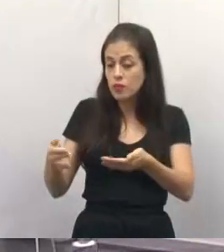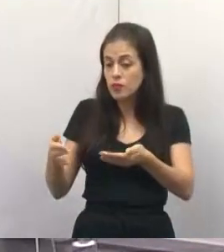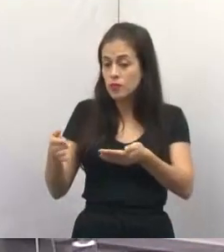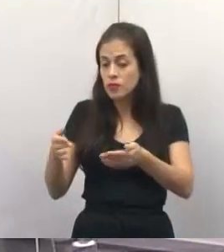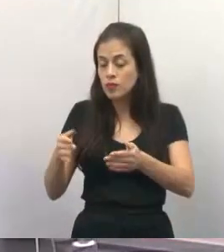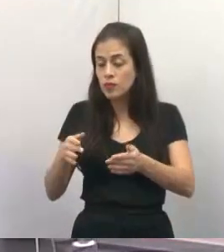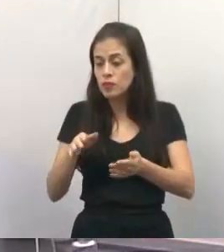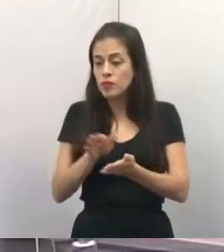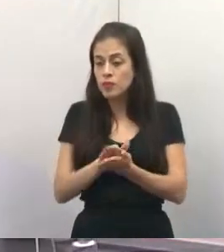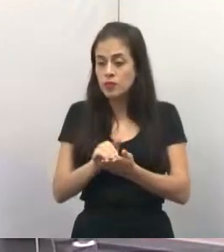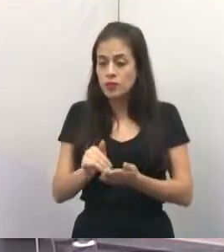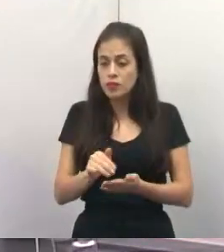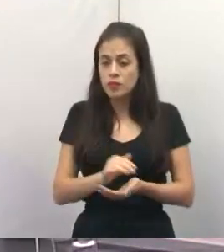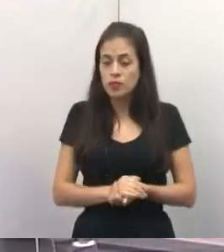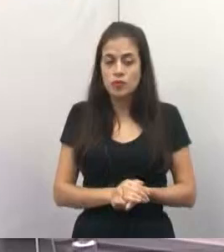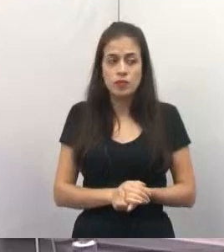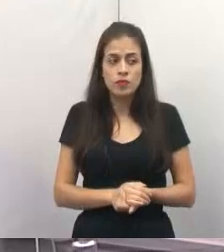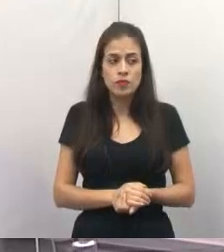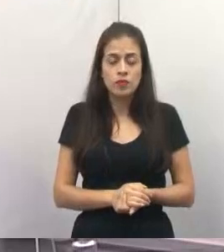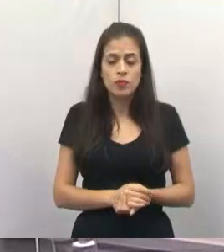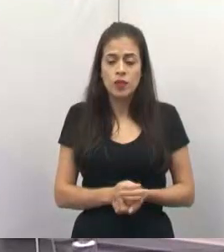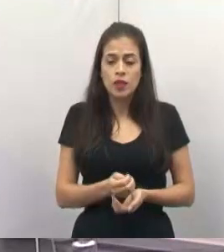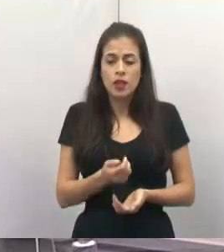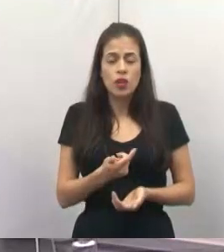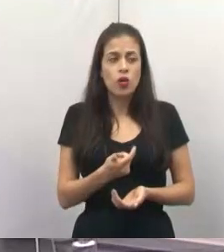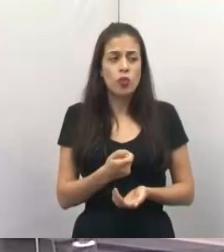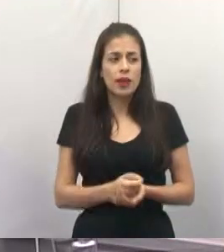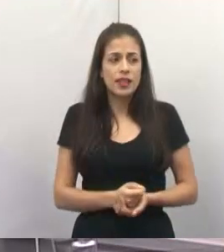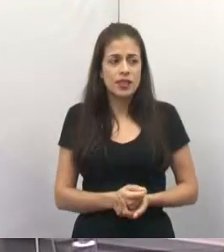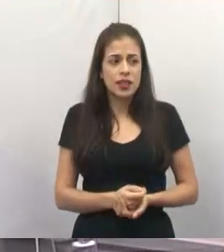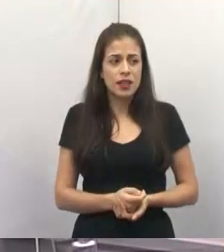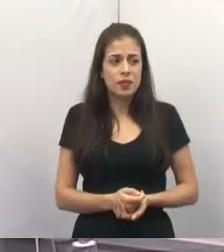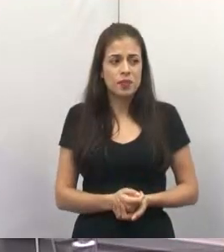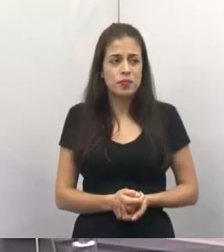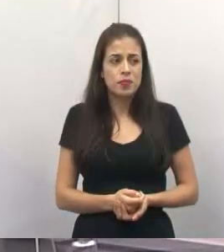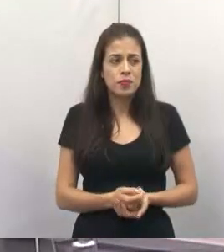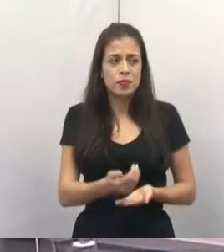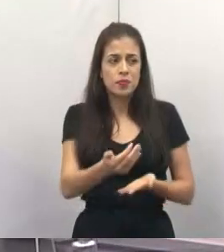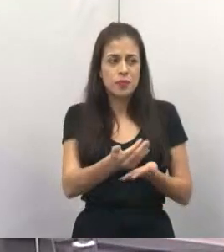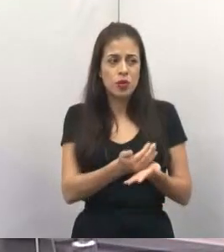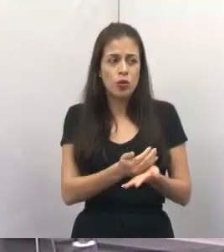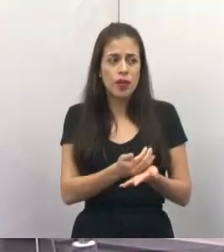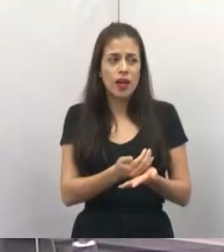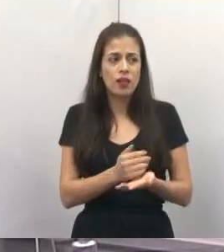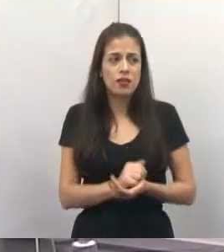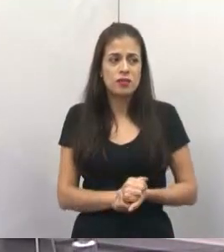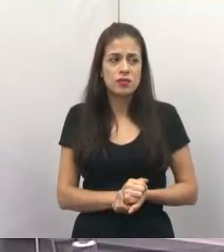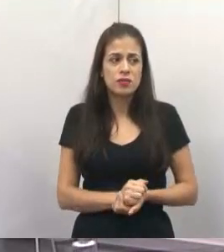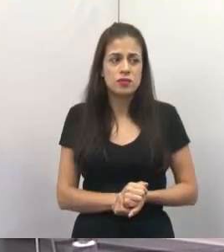a cobrança de débito de natureza tributária e não tributária por meio de operações com cartão de crédito,